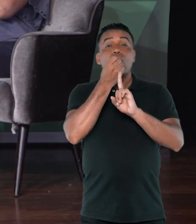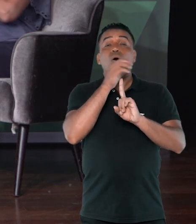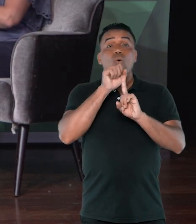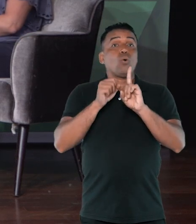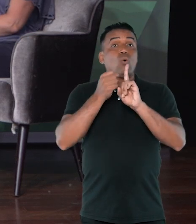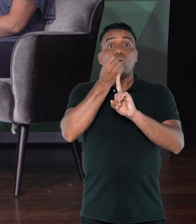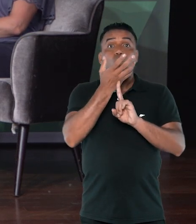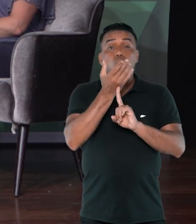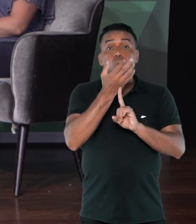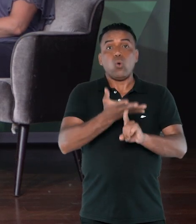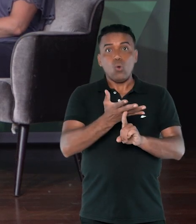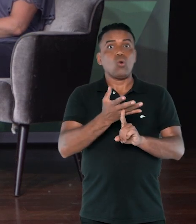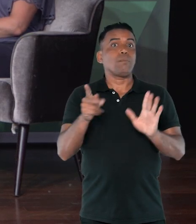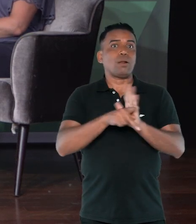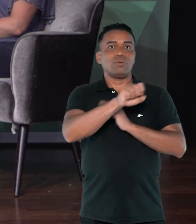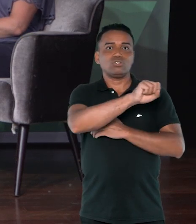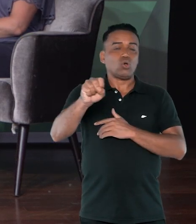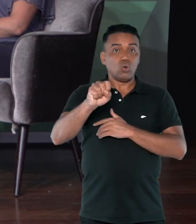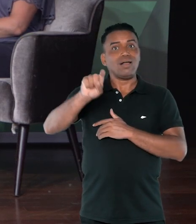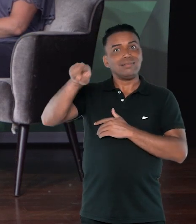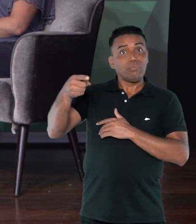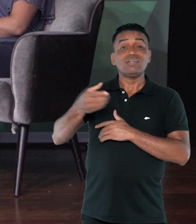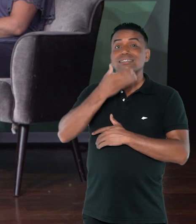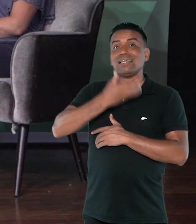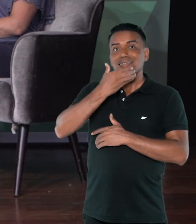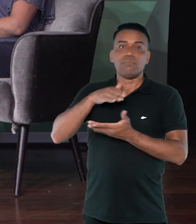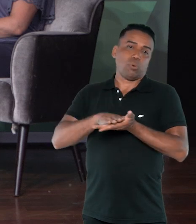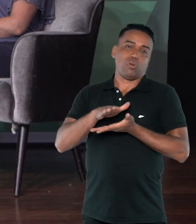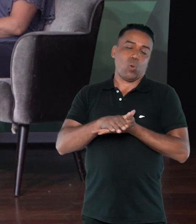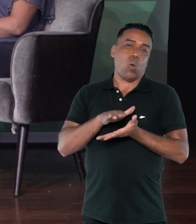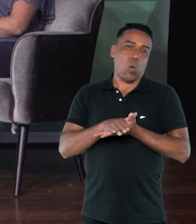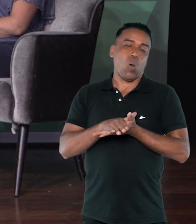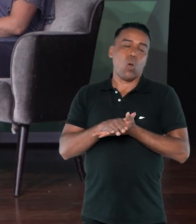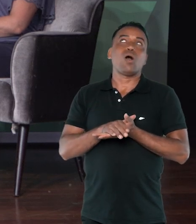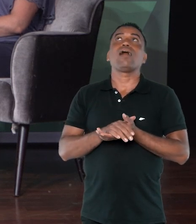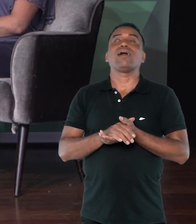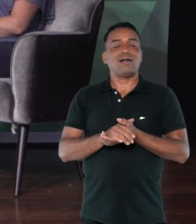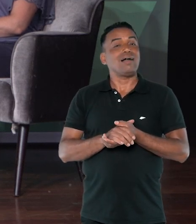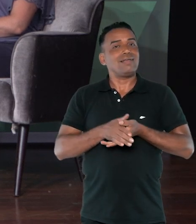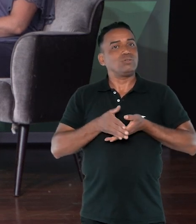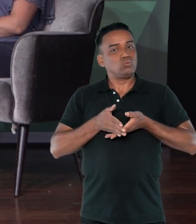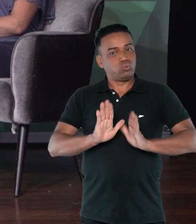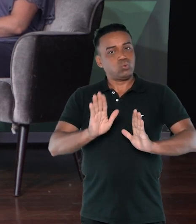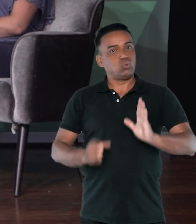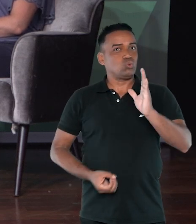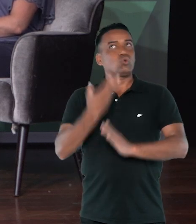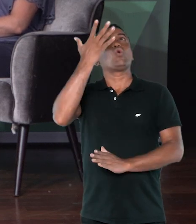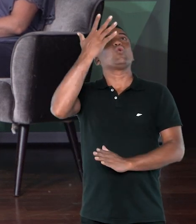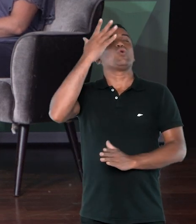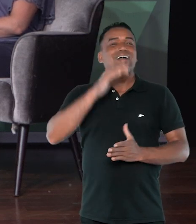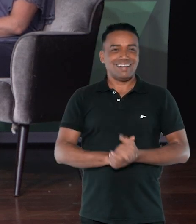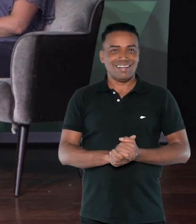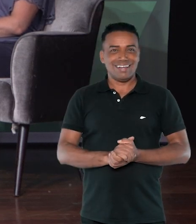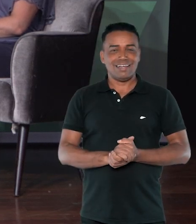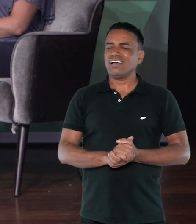escreveu no blog um texto que chama, que você fala dessa missão cumprida, né? Quando você finaliza o livro, que